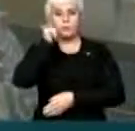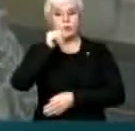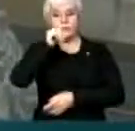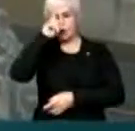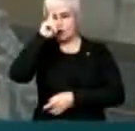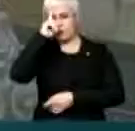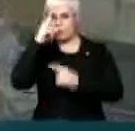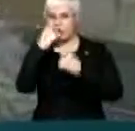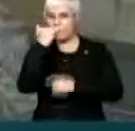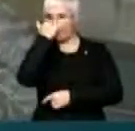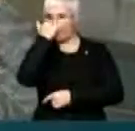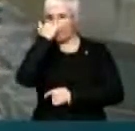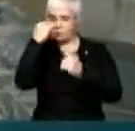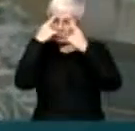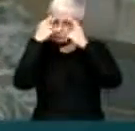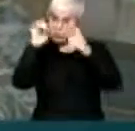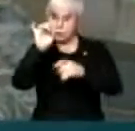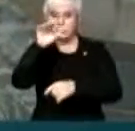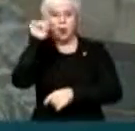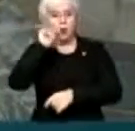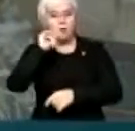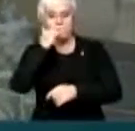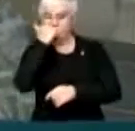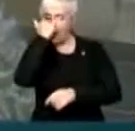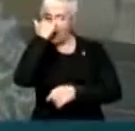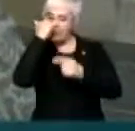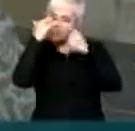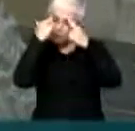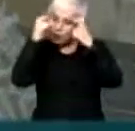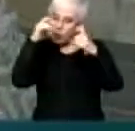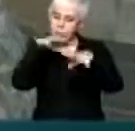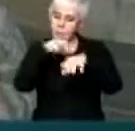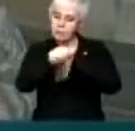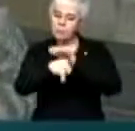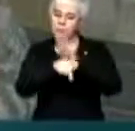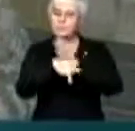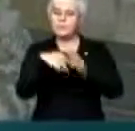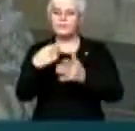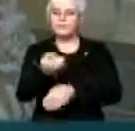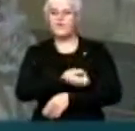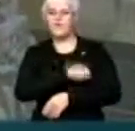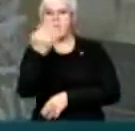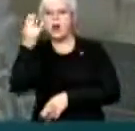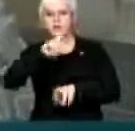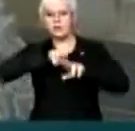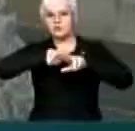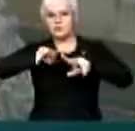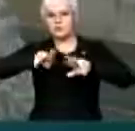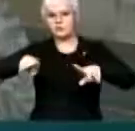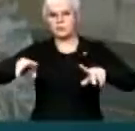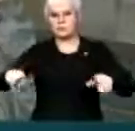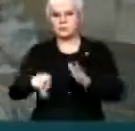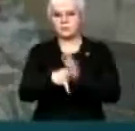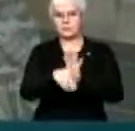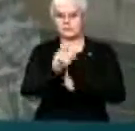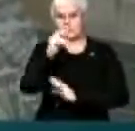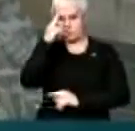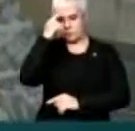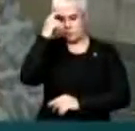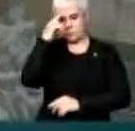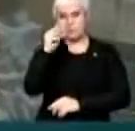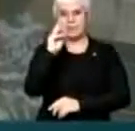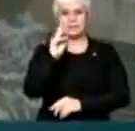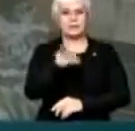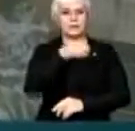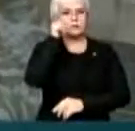violência. É só casos de mulheres vítimas de violência, dessas várias faces da violência.